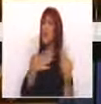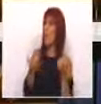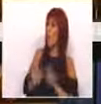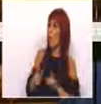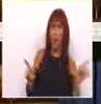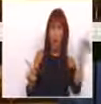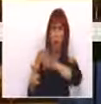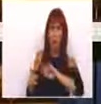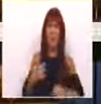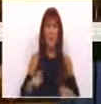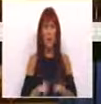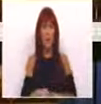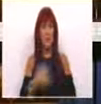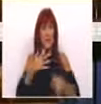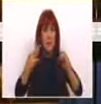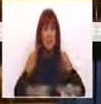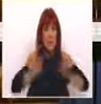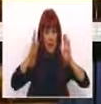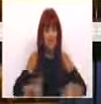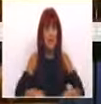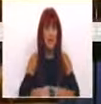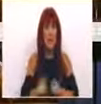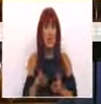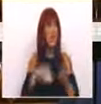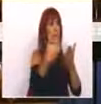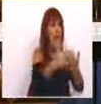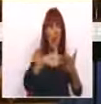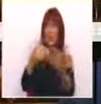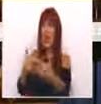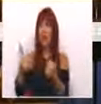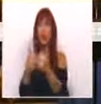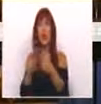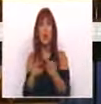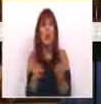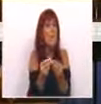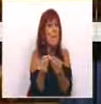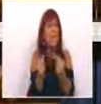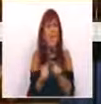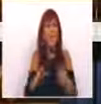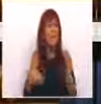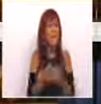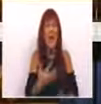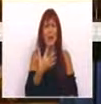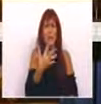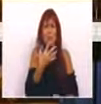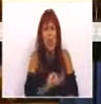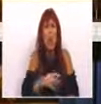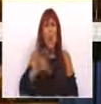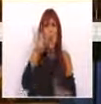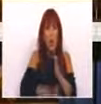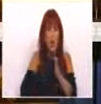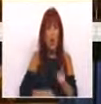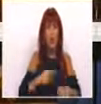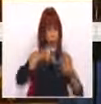desresponsabilização. Temos que ter a certeza de que são transferidos todos os meios e que são dadas todas as condições para